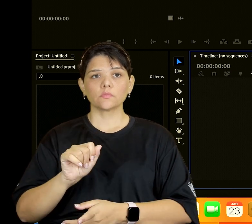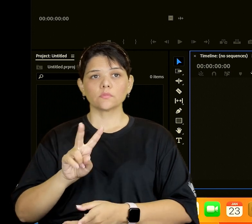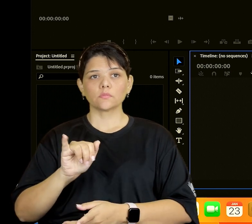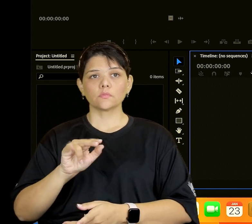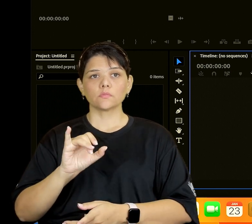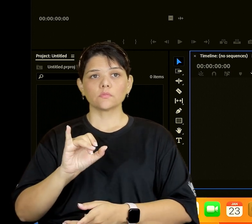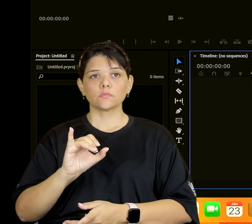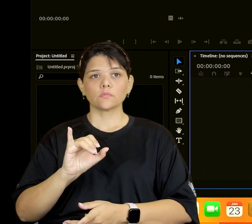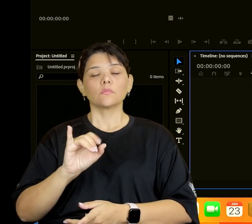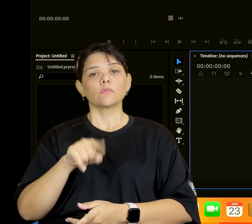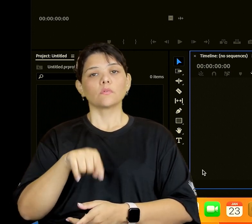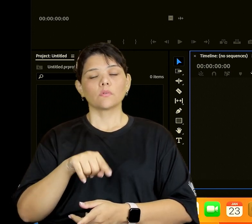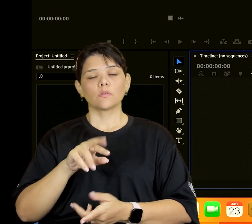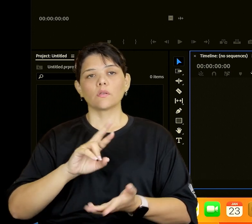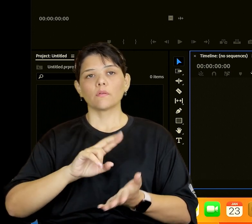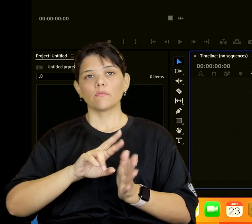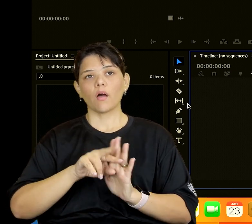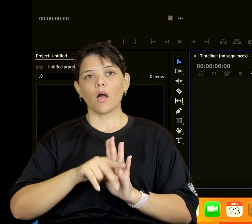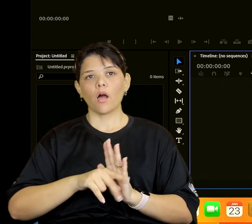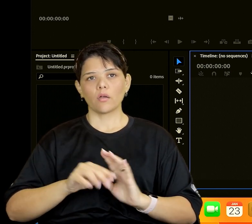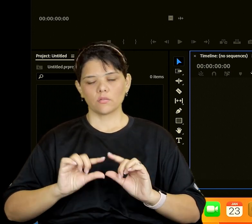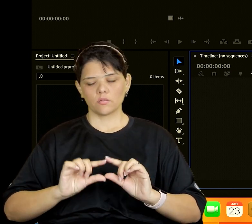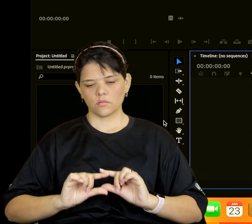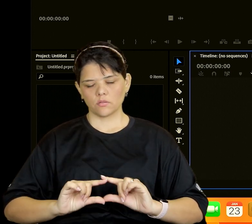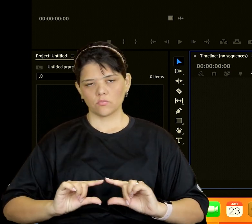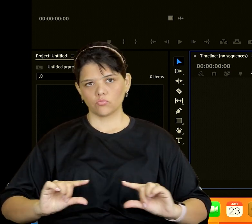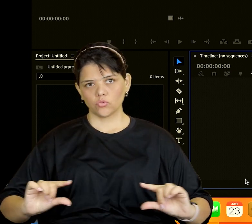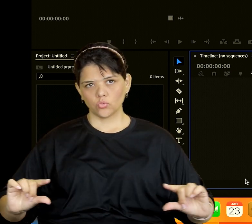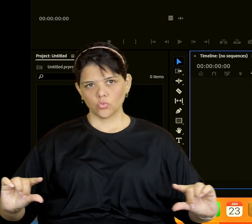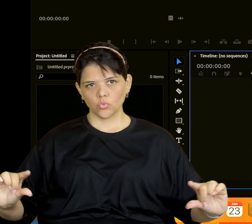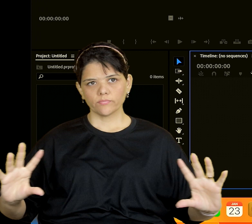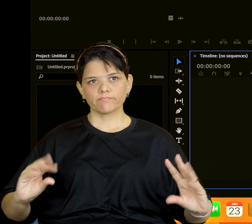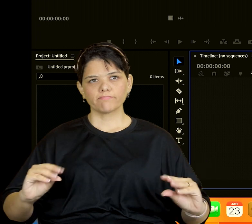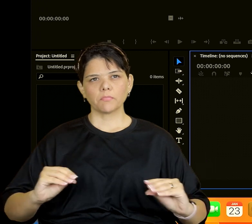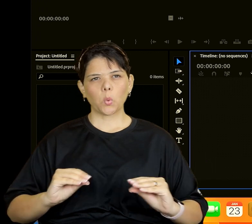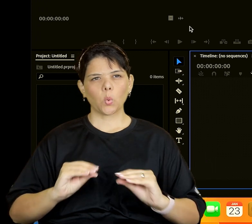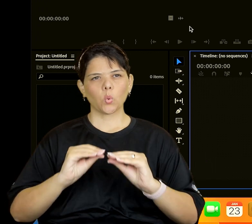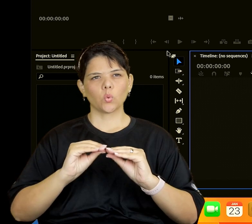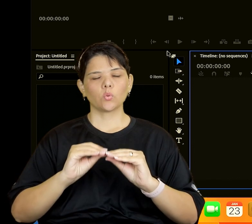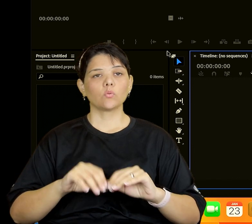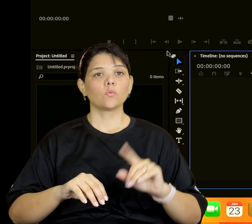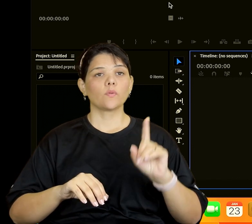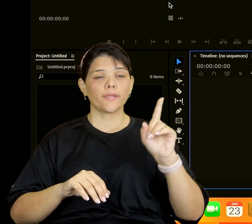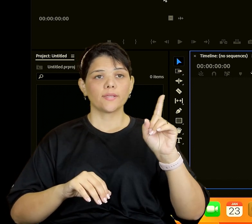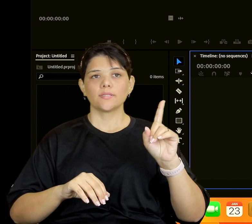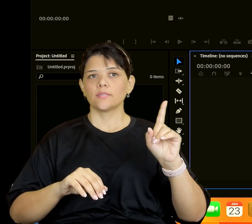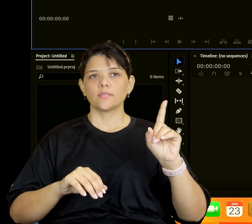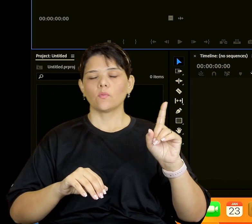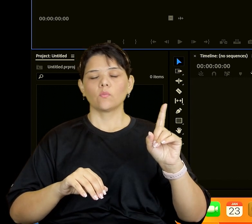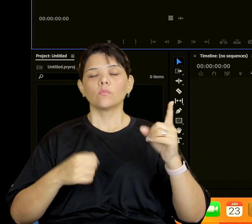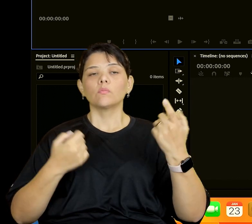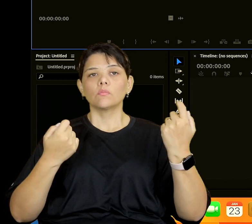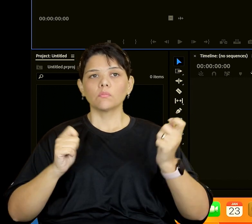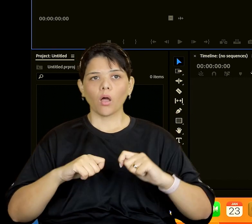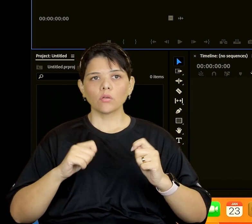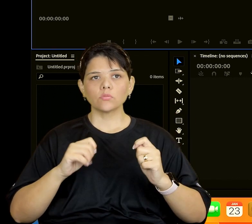DaVinci tem infinitas abas aqui embaixo. O Premiere funciona tudo numa tela só. Então, a gente tem dois